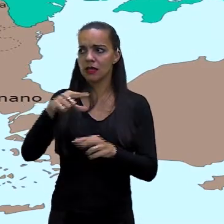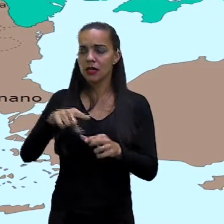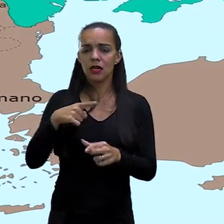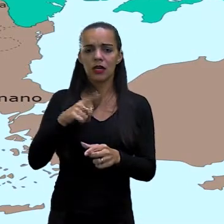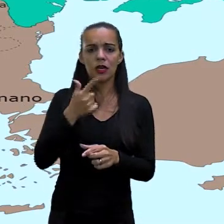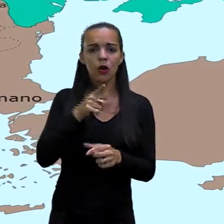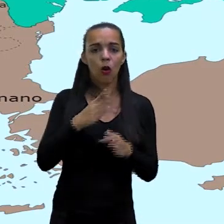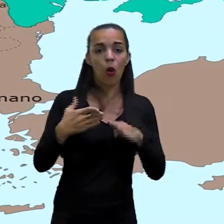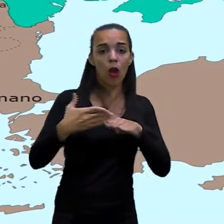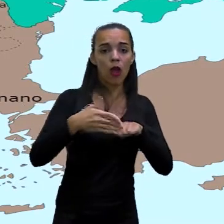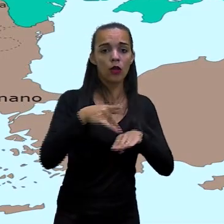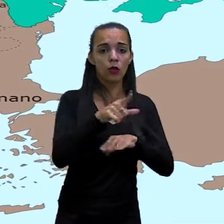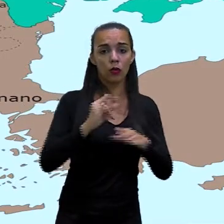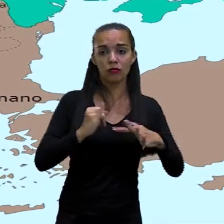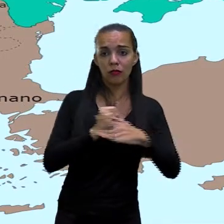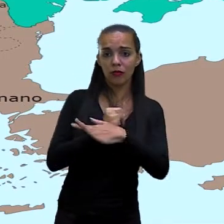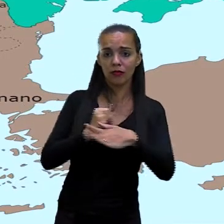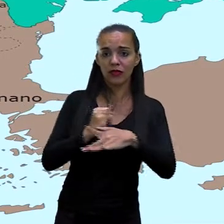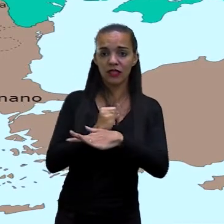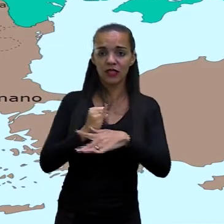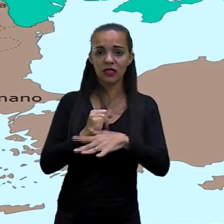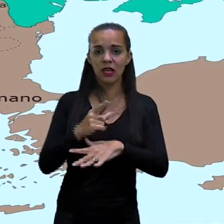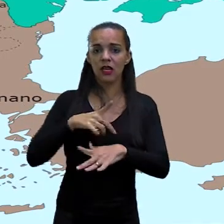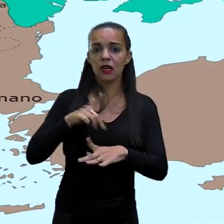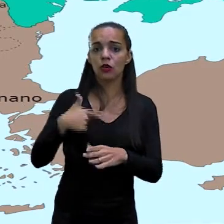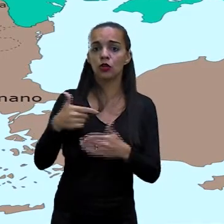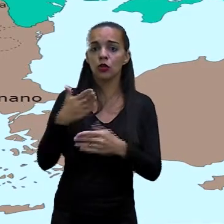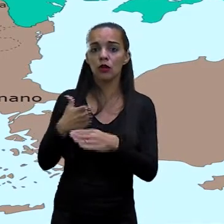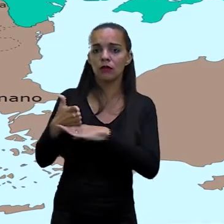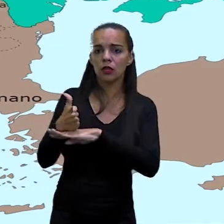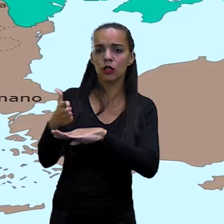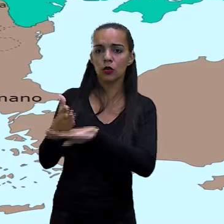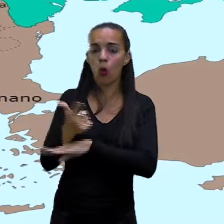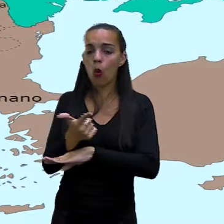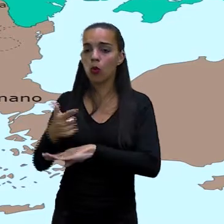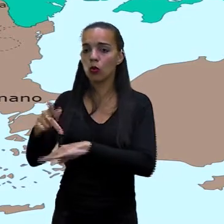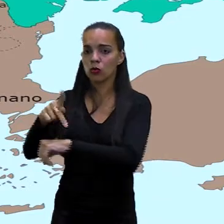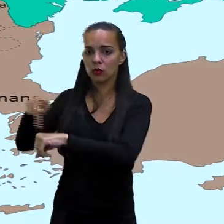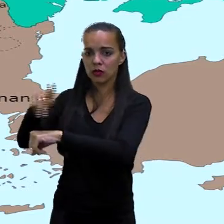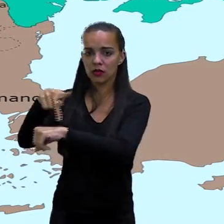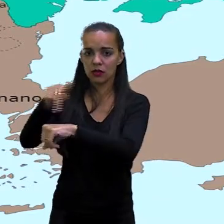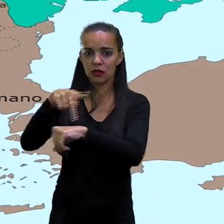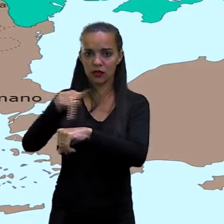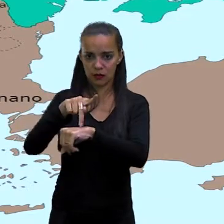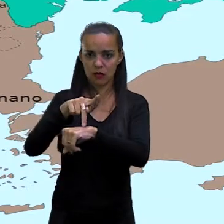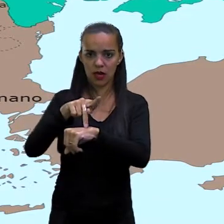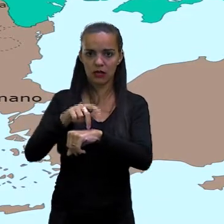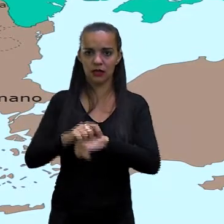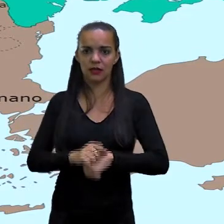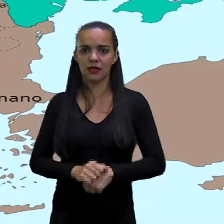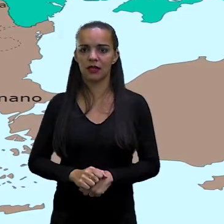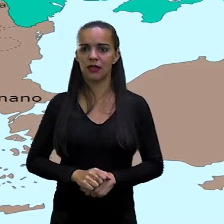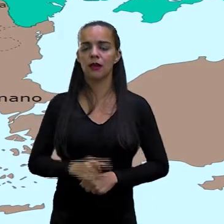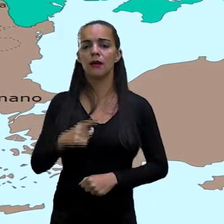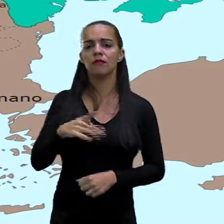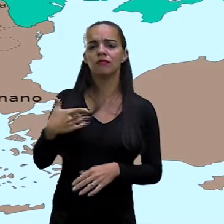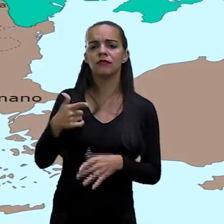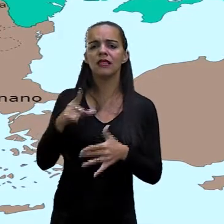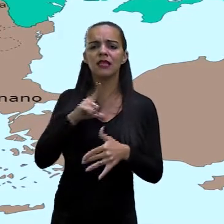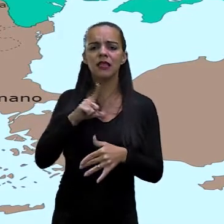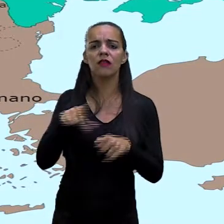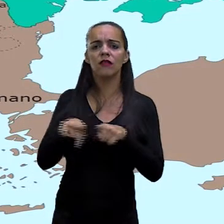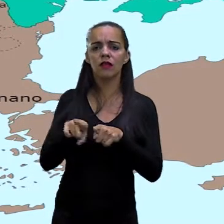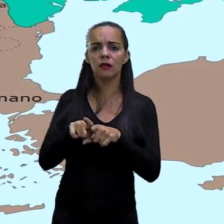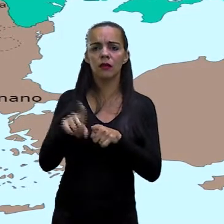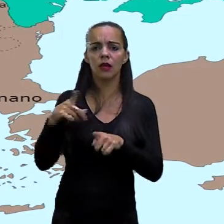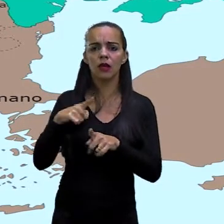ilha, onde os outros países que já estavam tendo uma intervenção